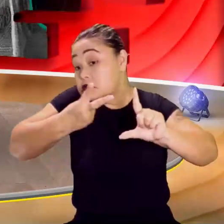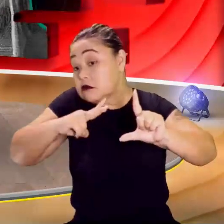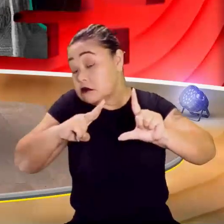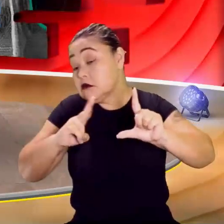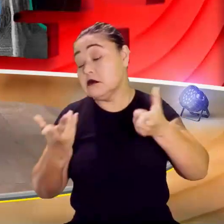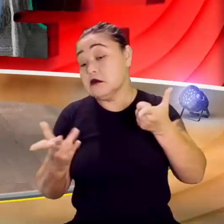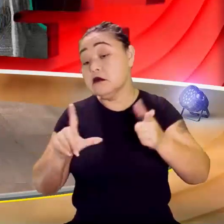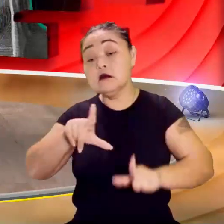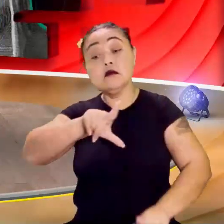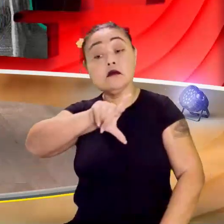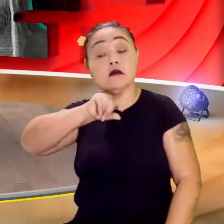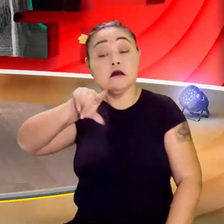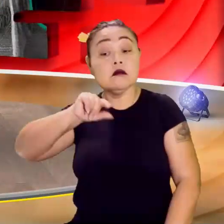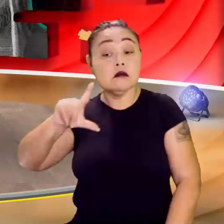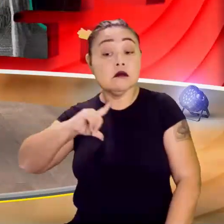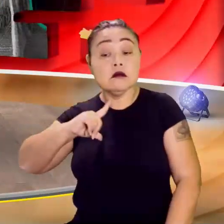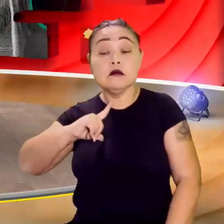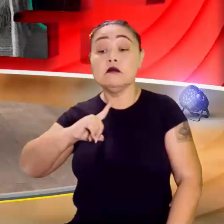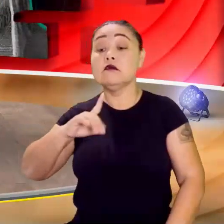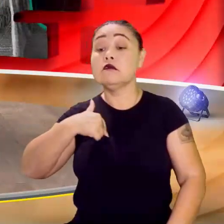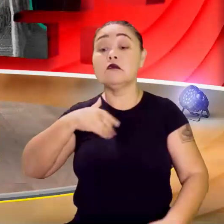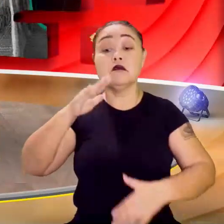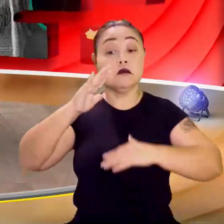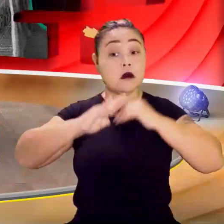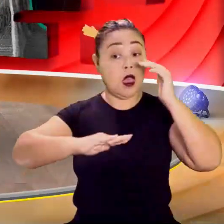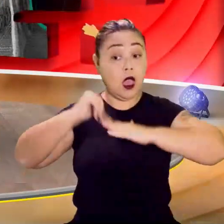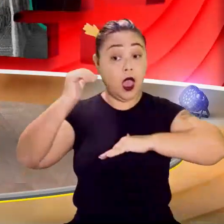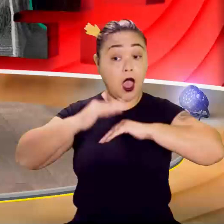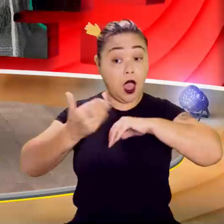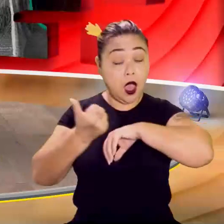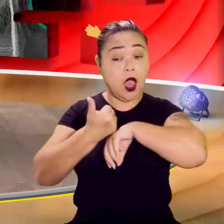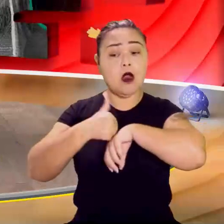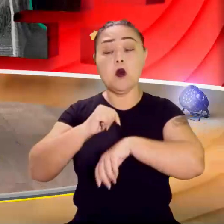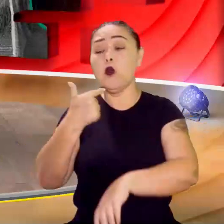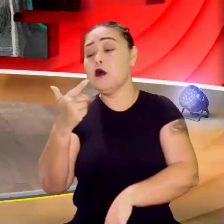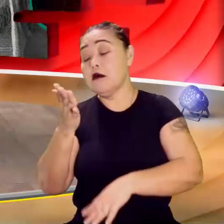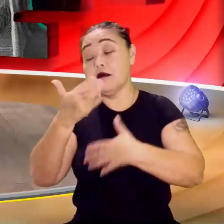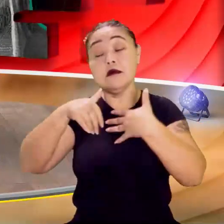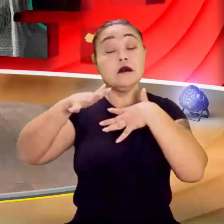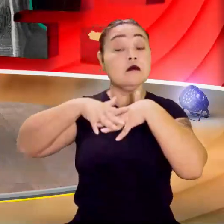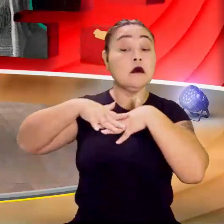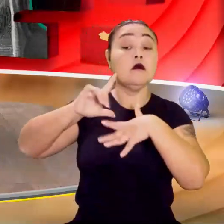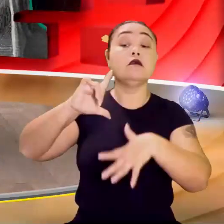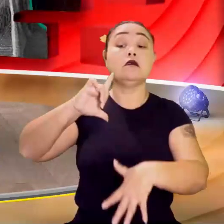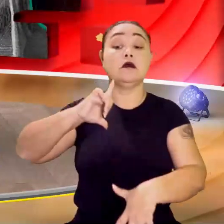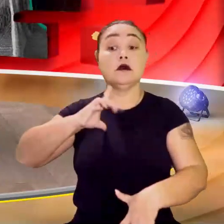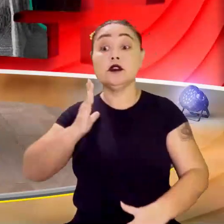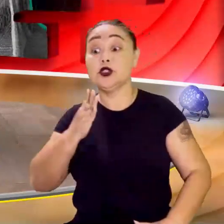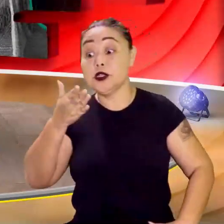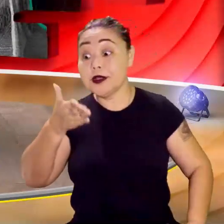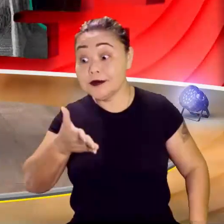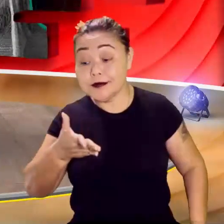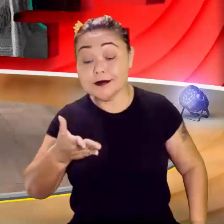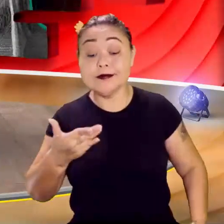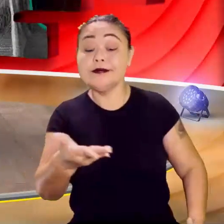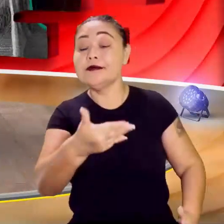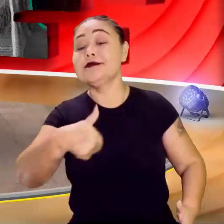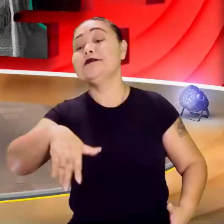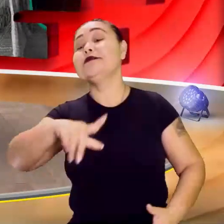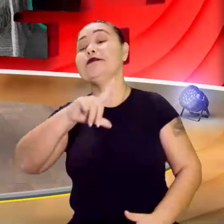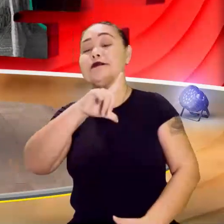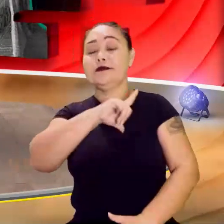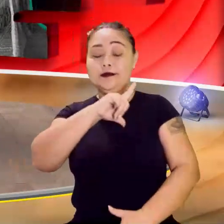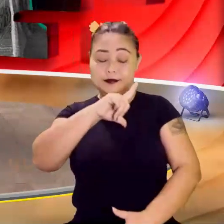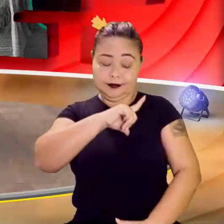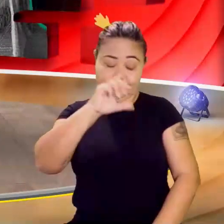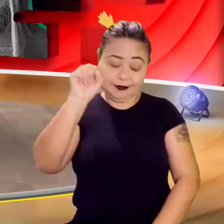aí, às vezes, a galera escolhe uma determinada profissão aí achando que não vai ter matemática, não vai ter alguns cálculos e chega lá e se depara com a situação